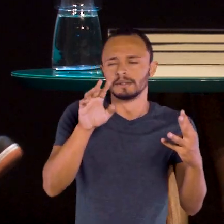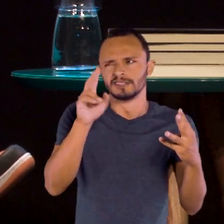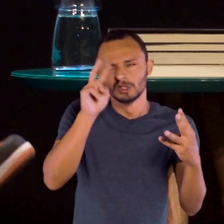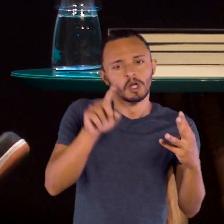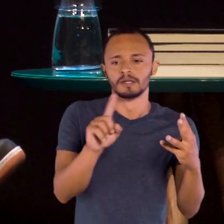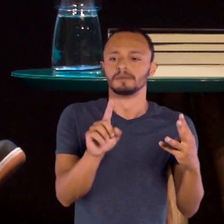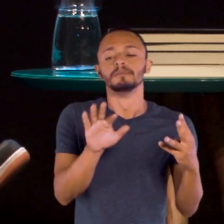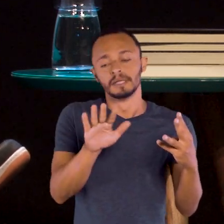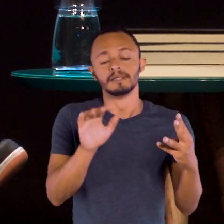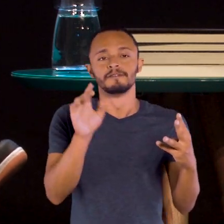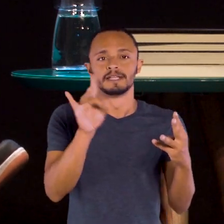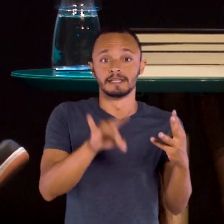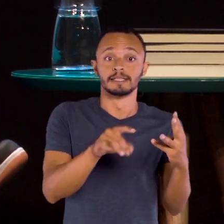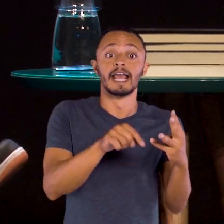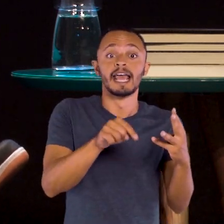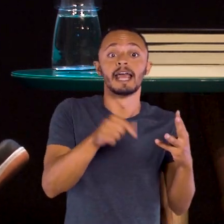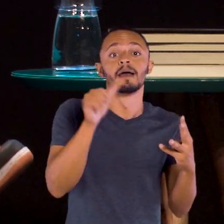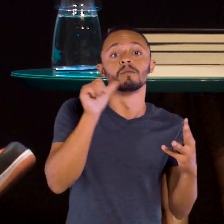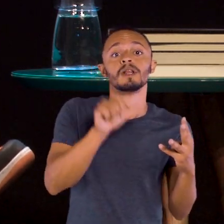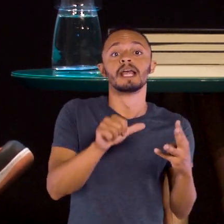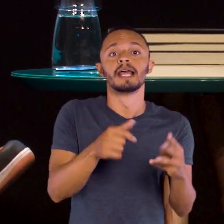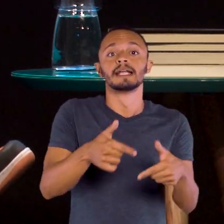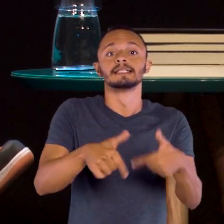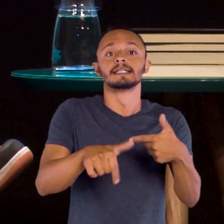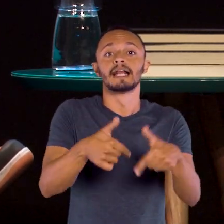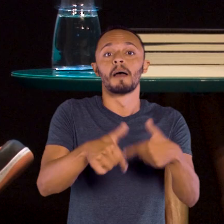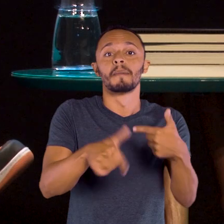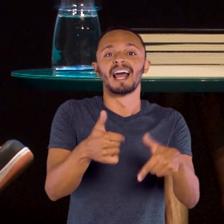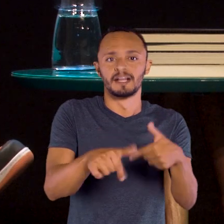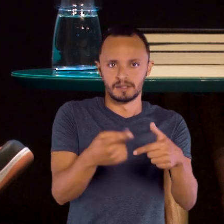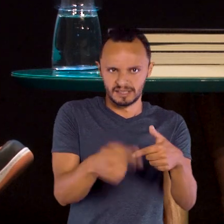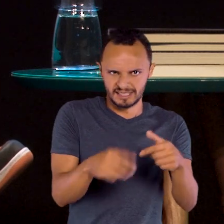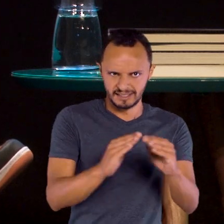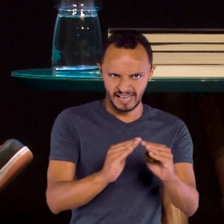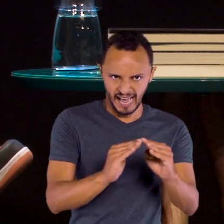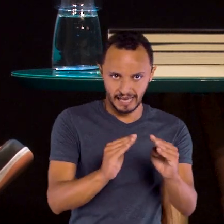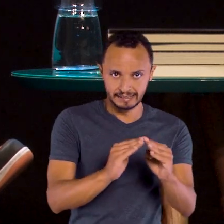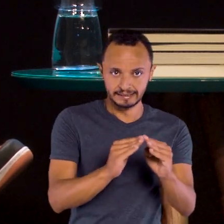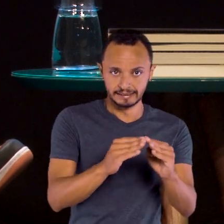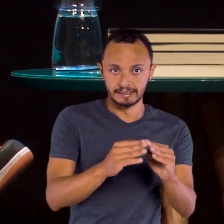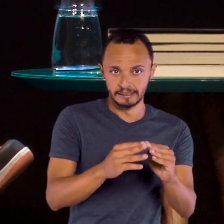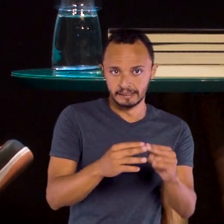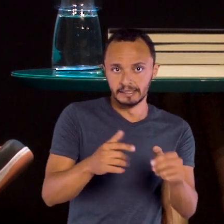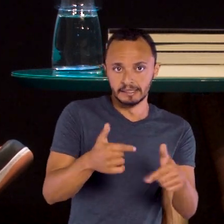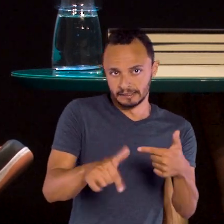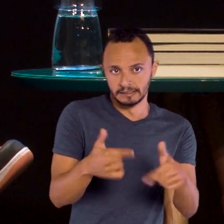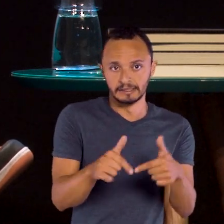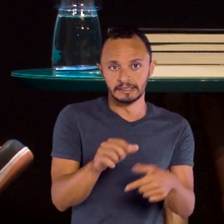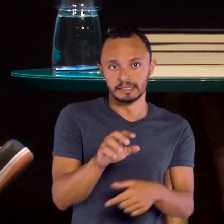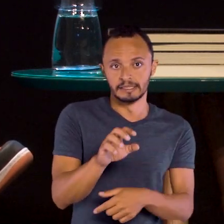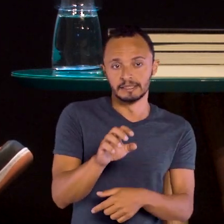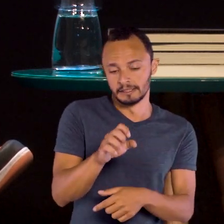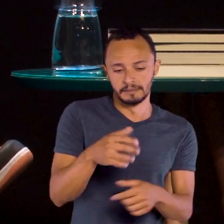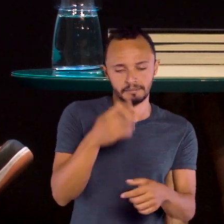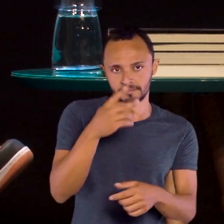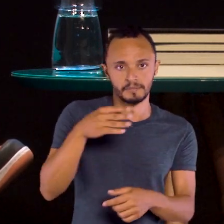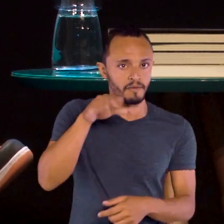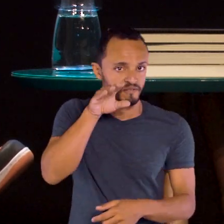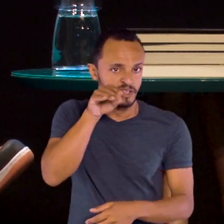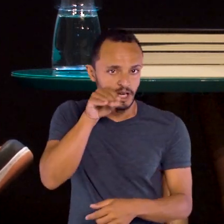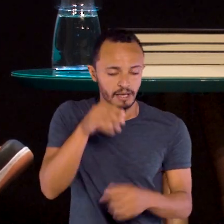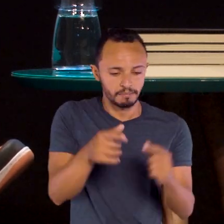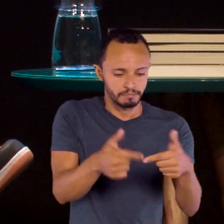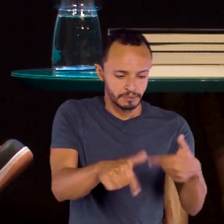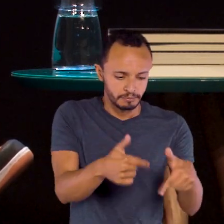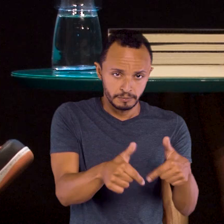Conta a história de uma empregada doméstica, e talvez seja o diferencial da tua literatura, quer dizer,